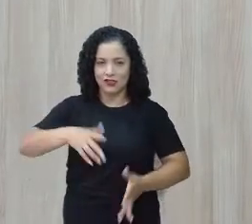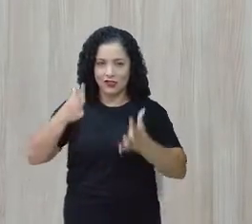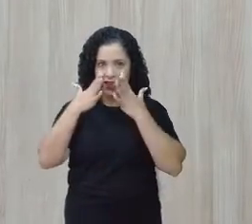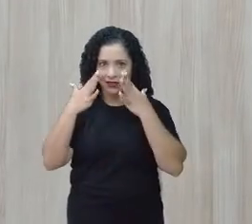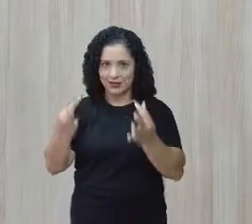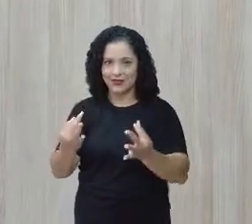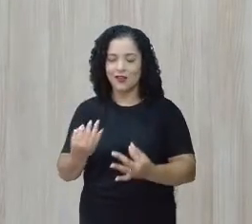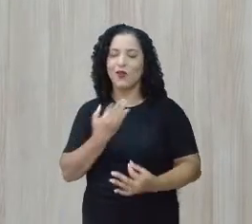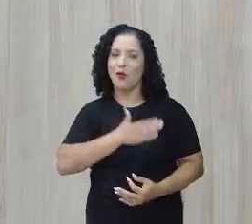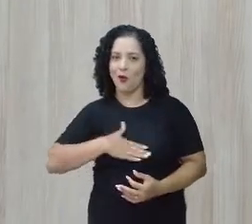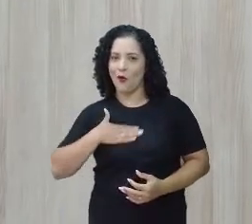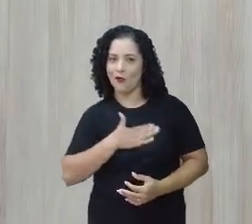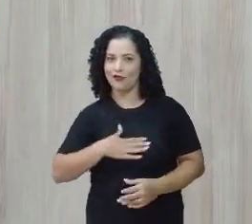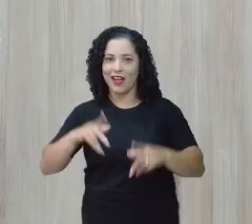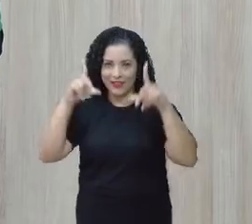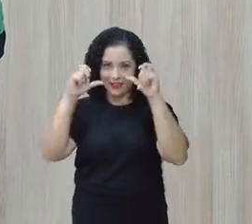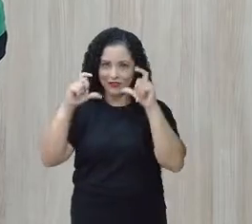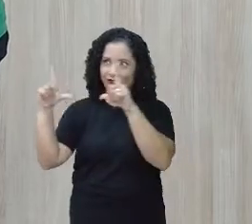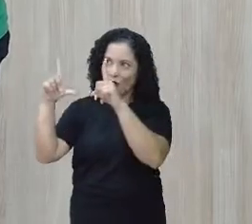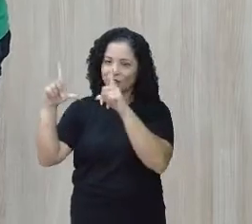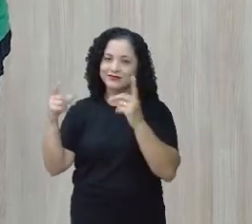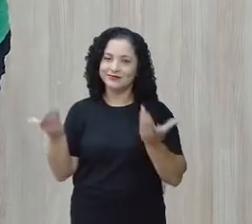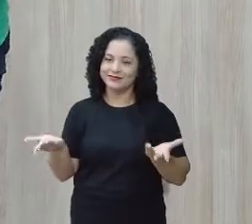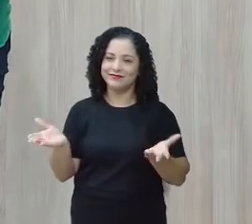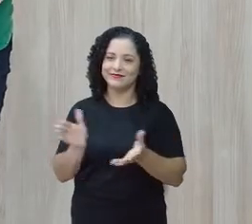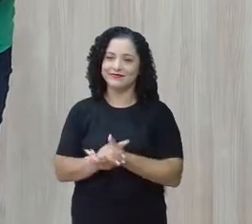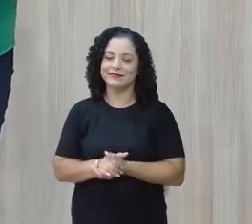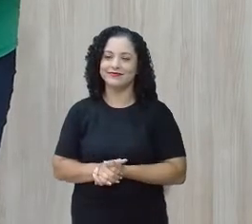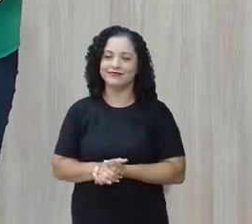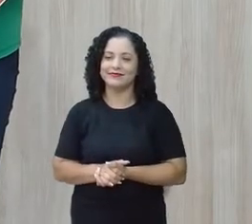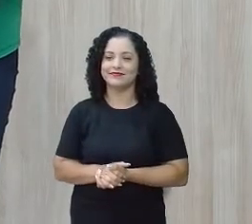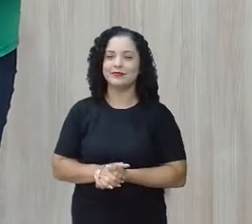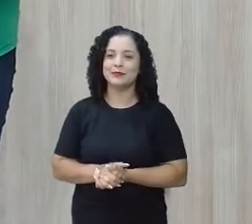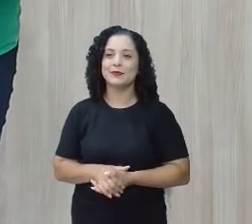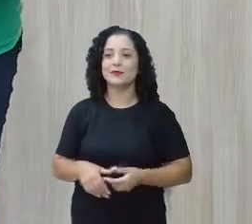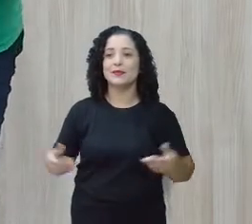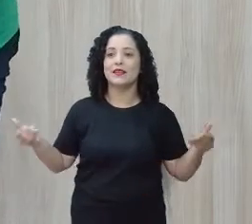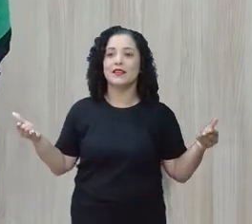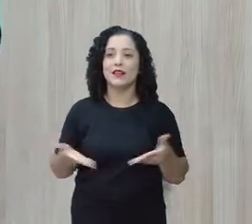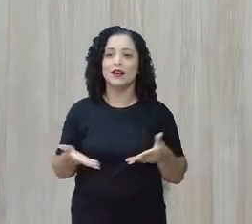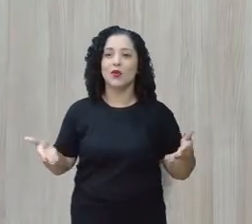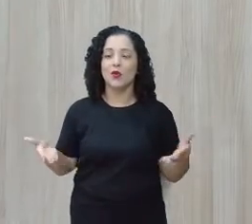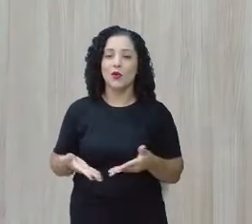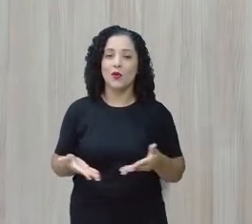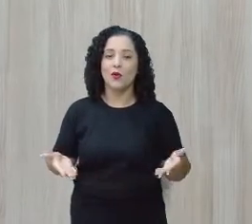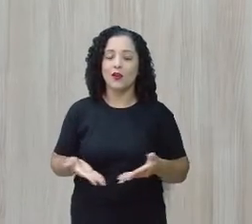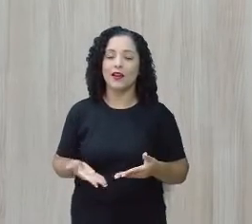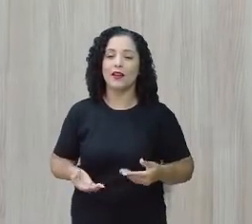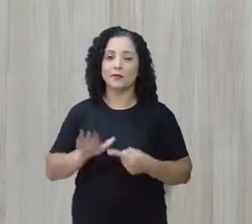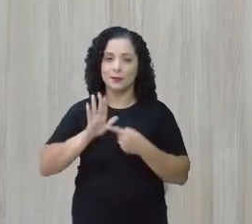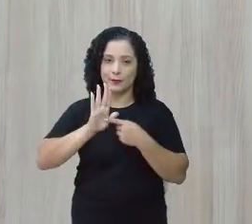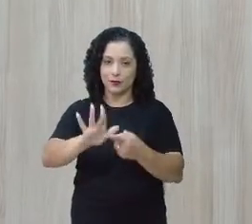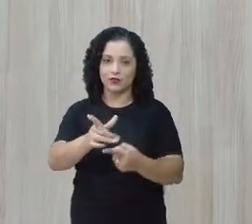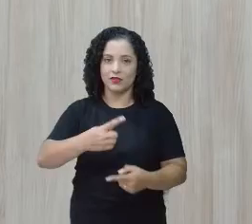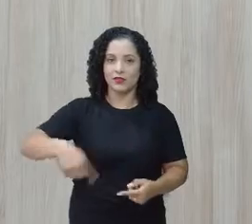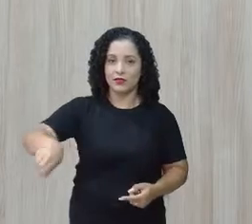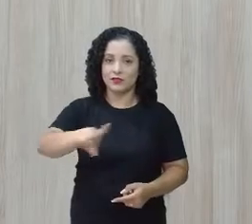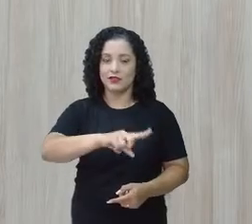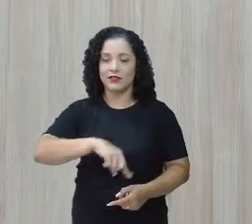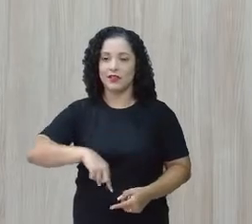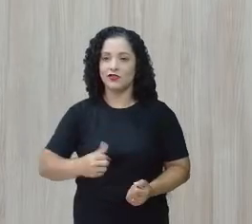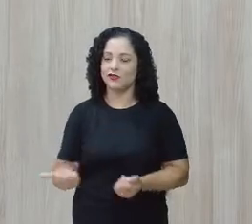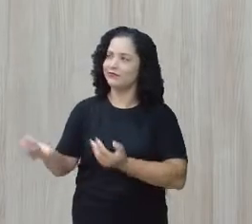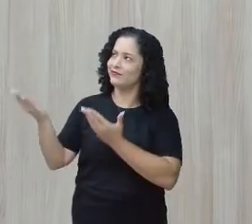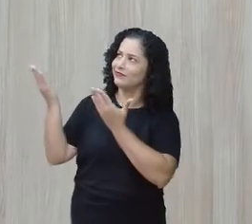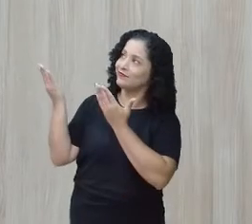das imagens, né? Mas vamos para mais. A questão aí que eu quero mostrar a vocês é diante de uma